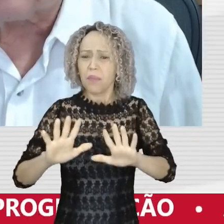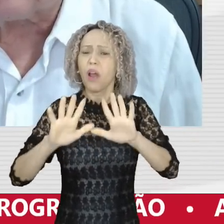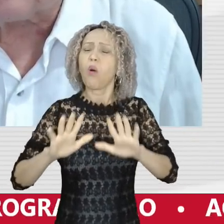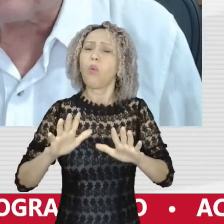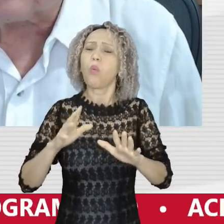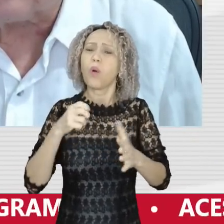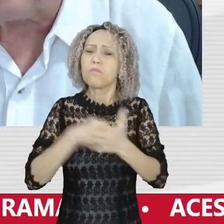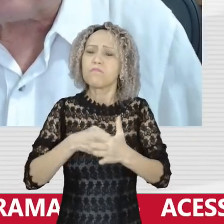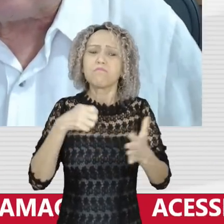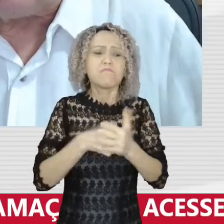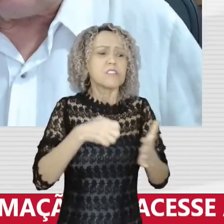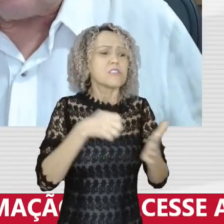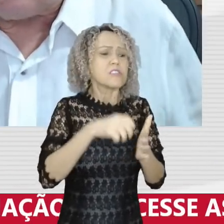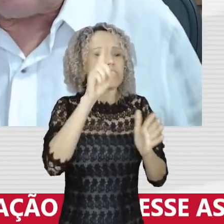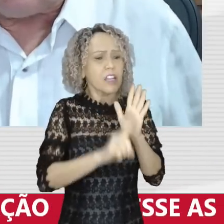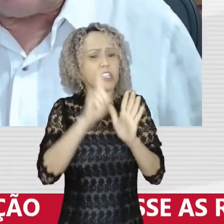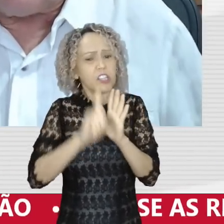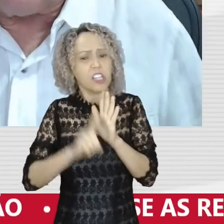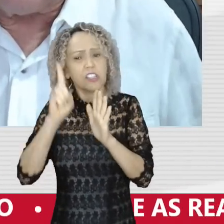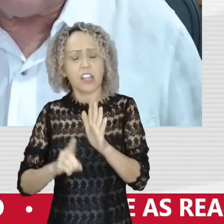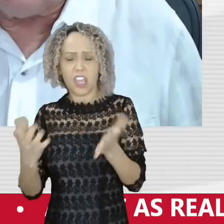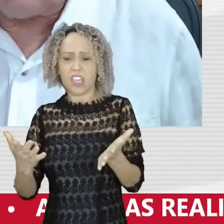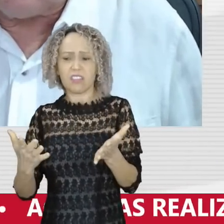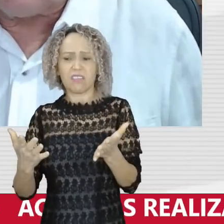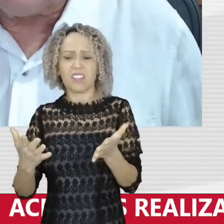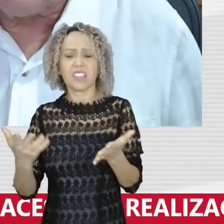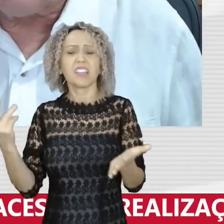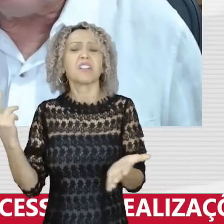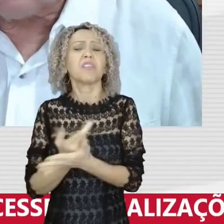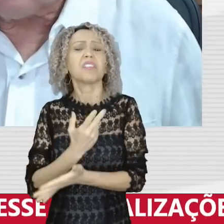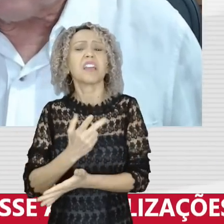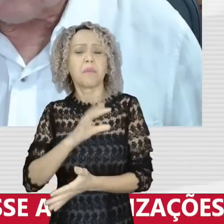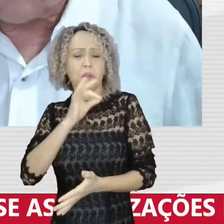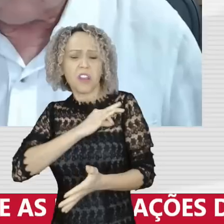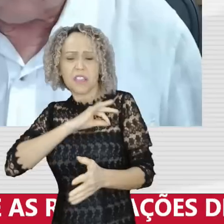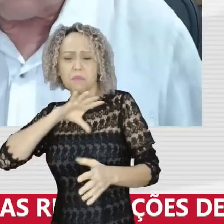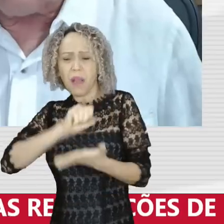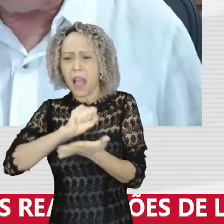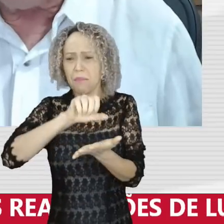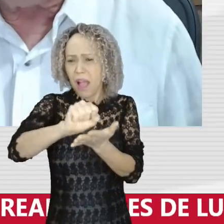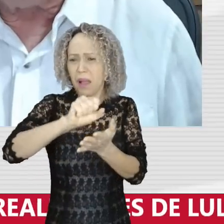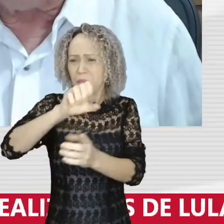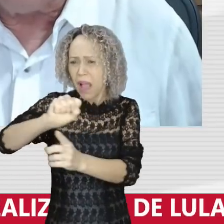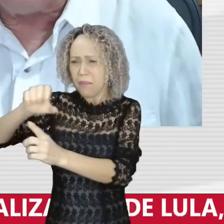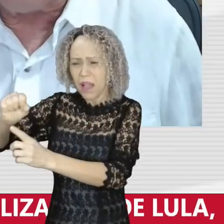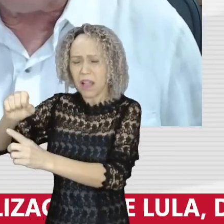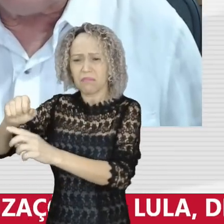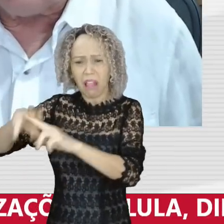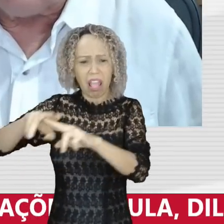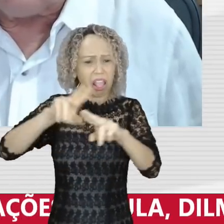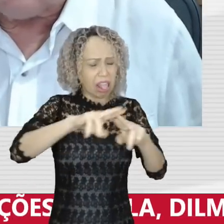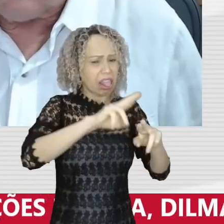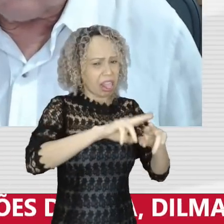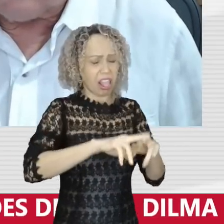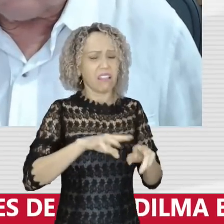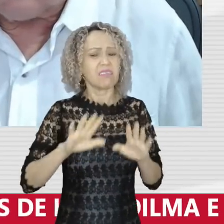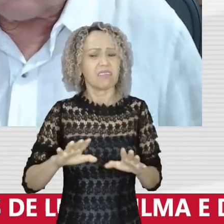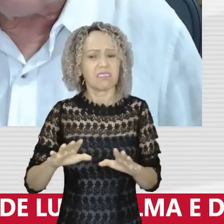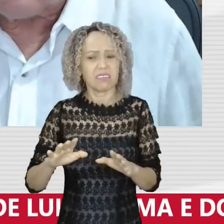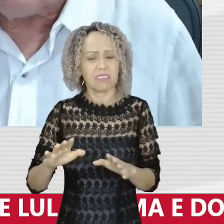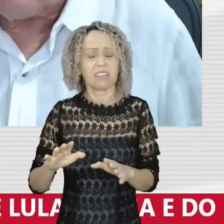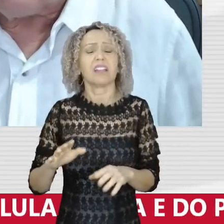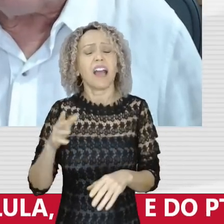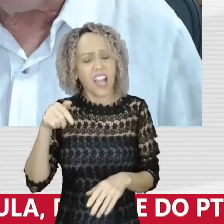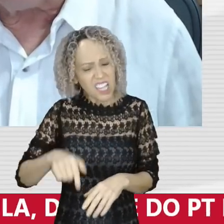em 2017, professores sendo presos, levados, toda gente sendo levado para o hospital porque a polícia bateu